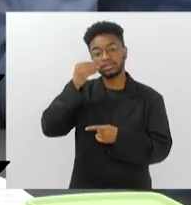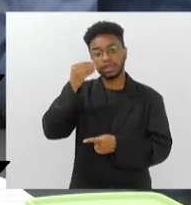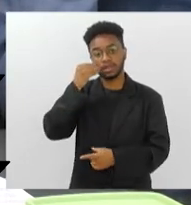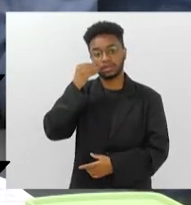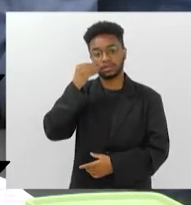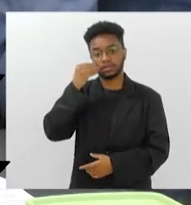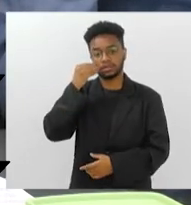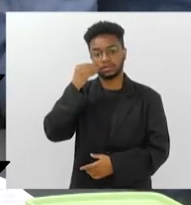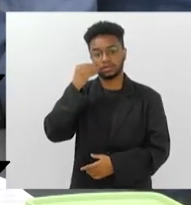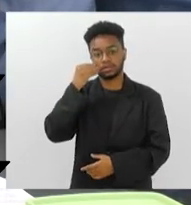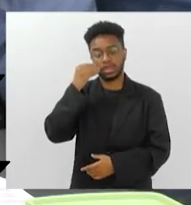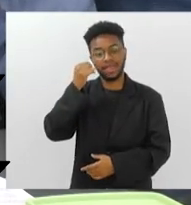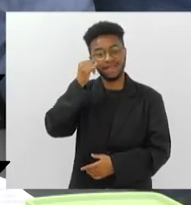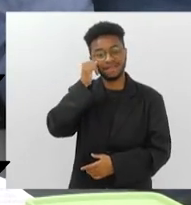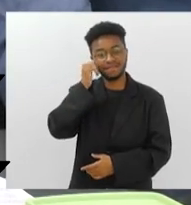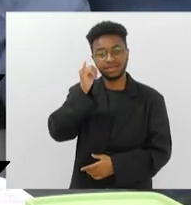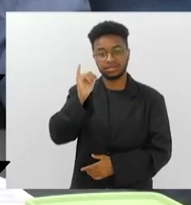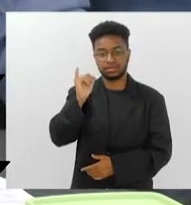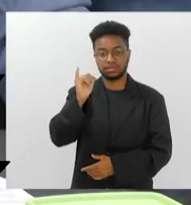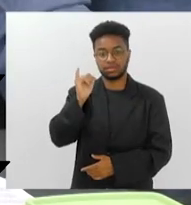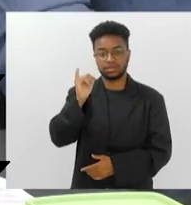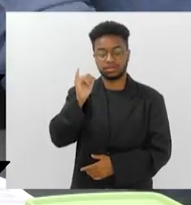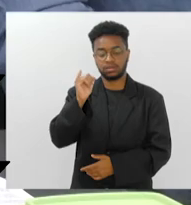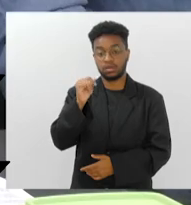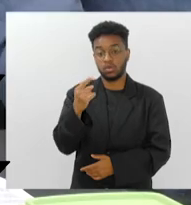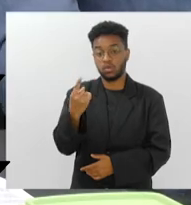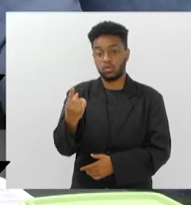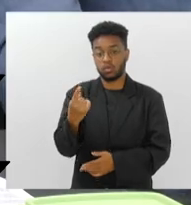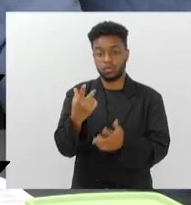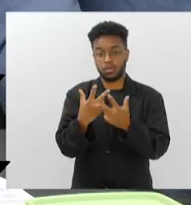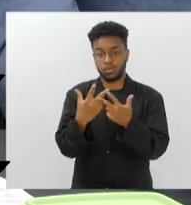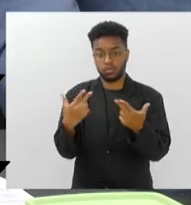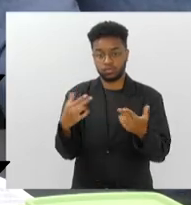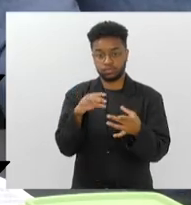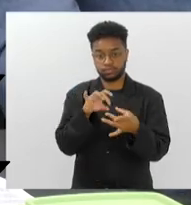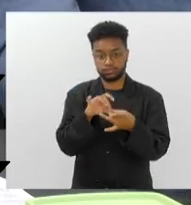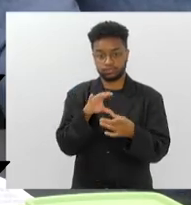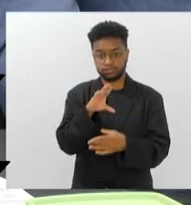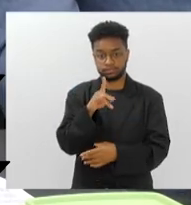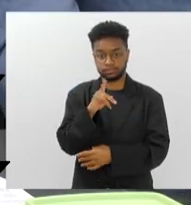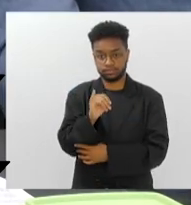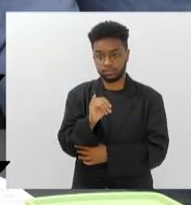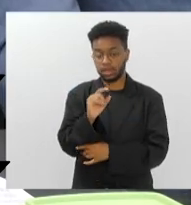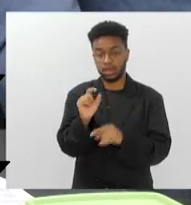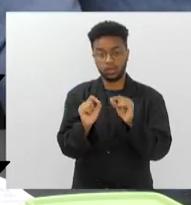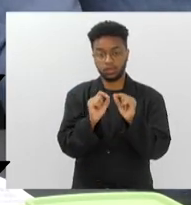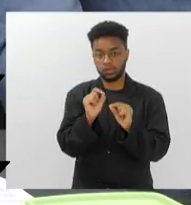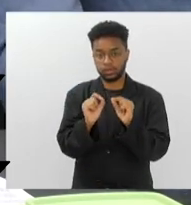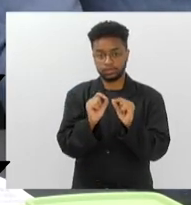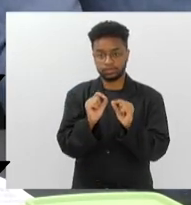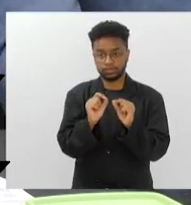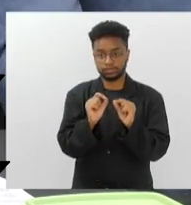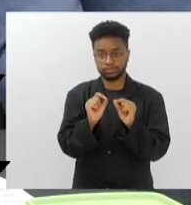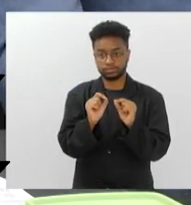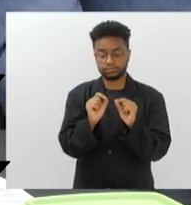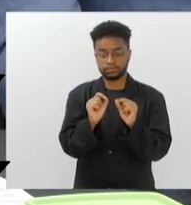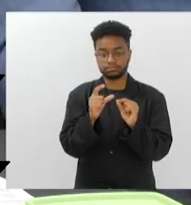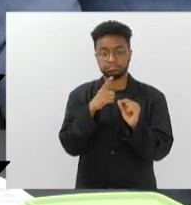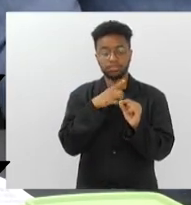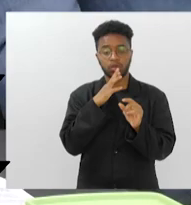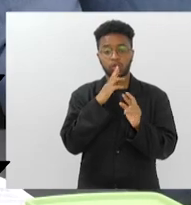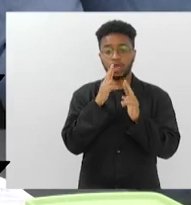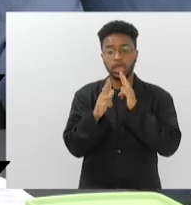eh evitar um dos pontos que a CPI se debruçava que era tinha como